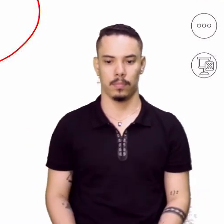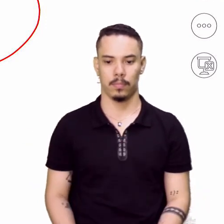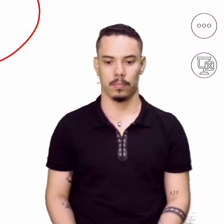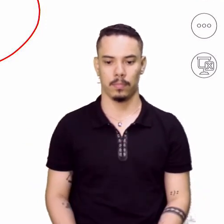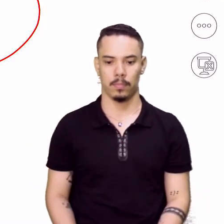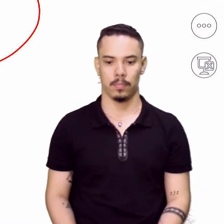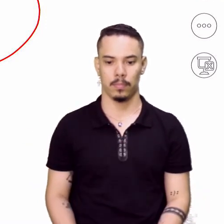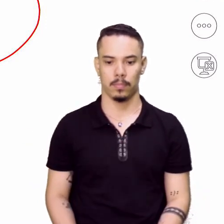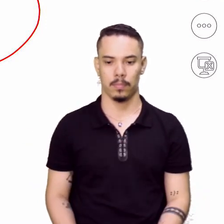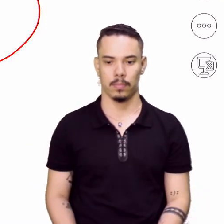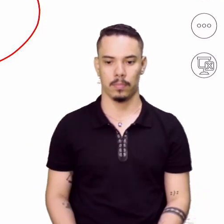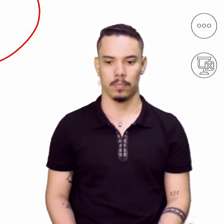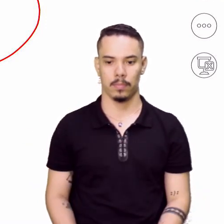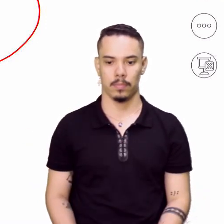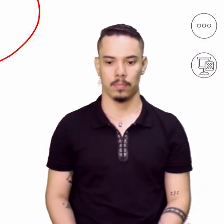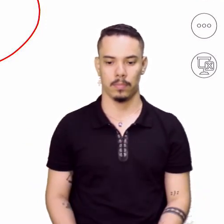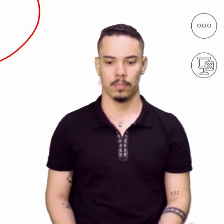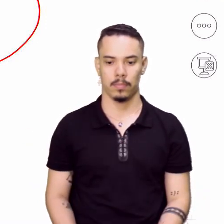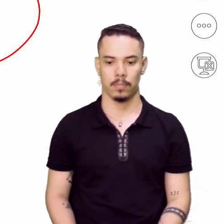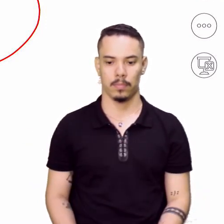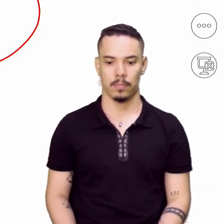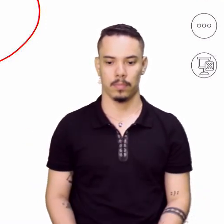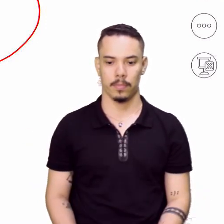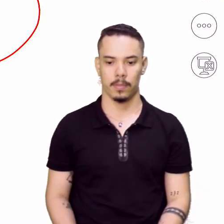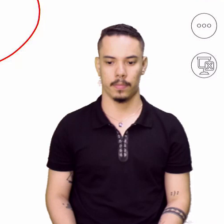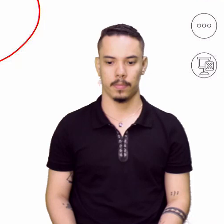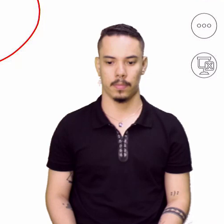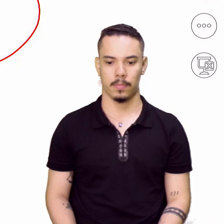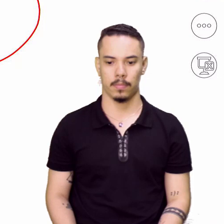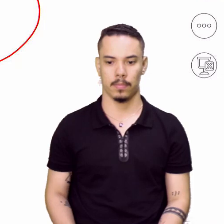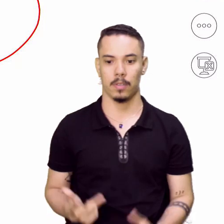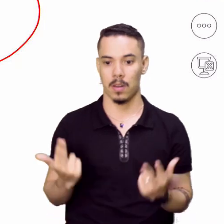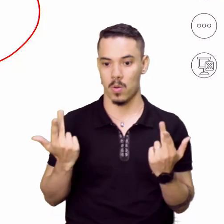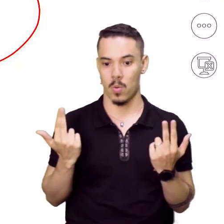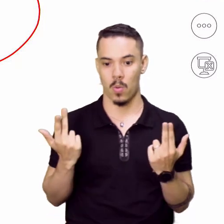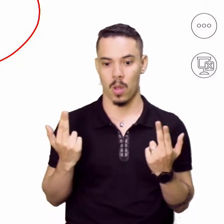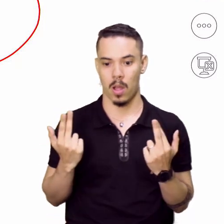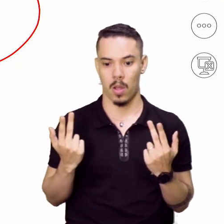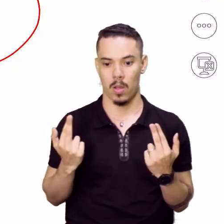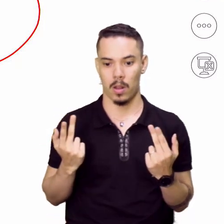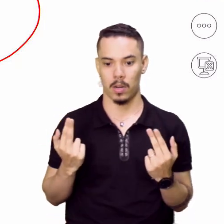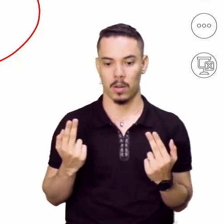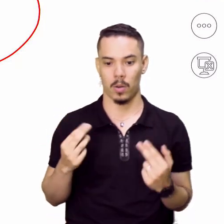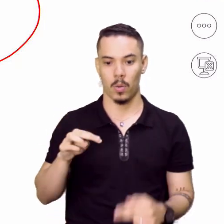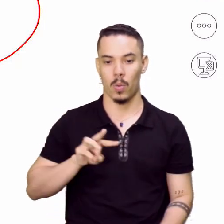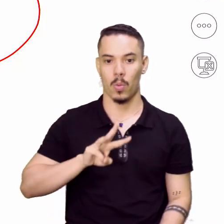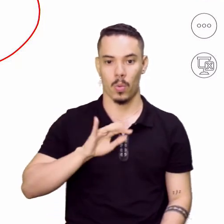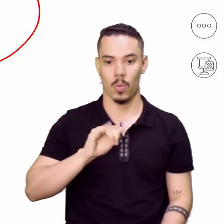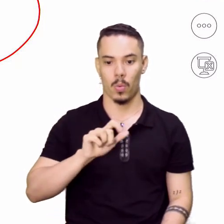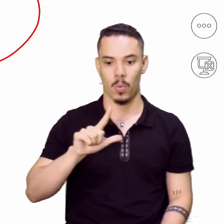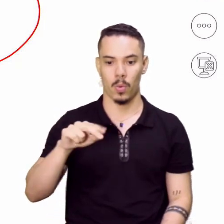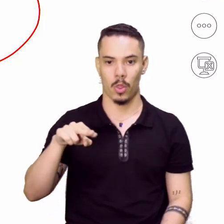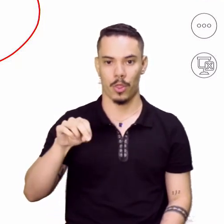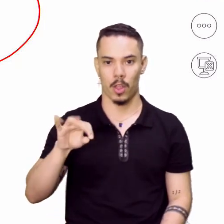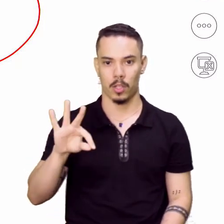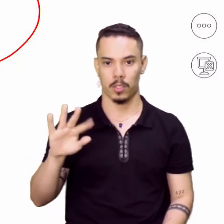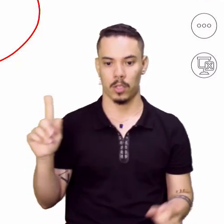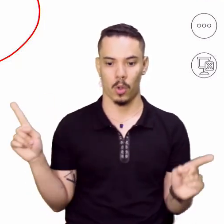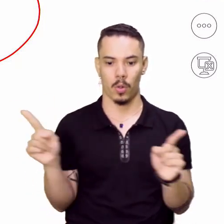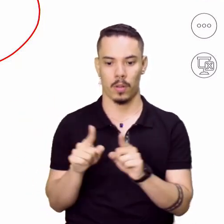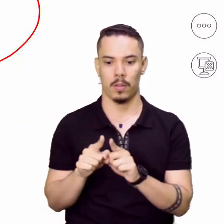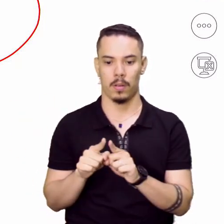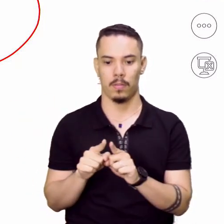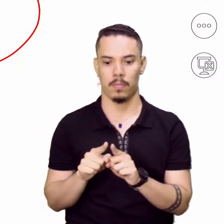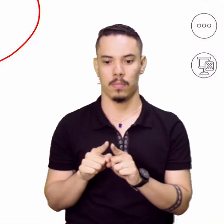contracta Will mas not é a mesma coisa que want aí tu me